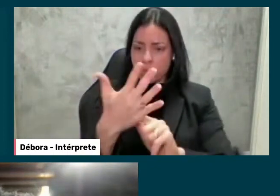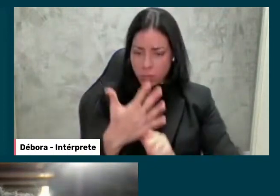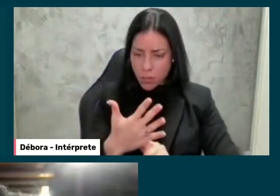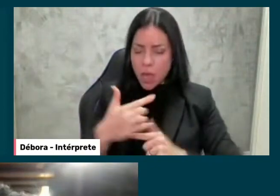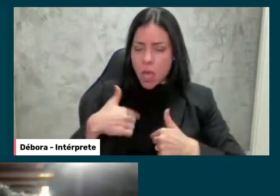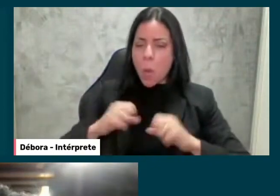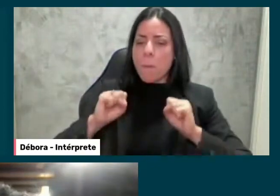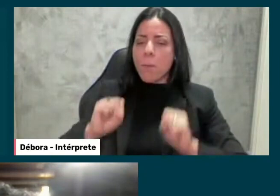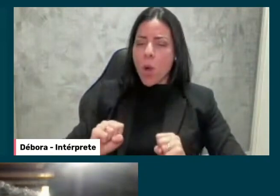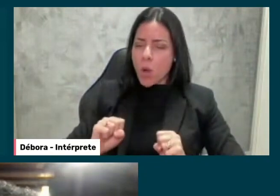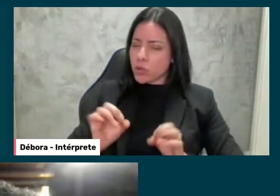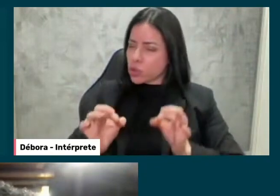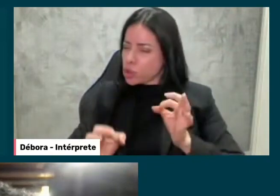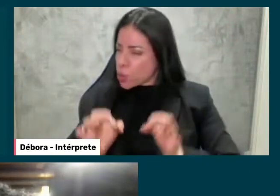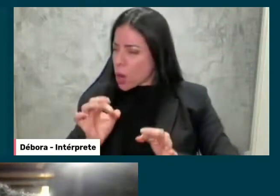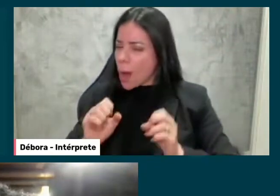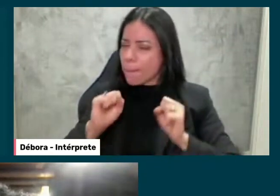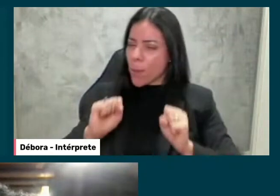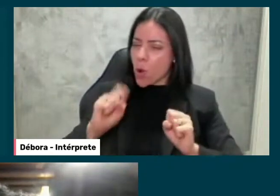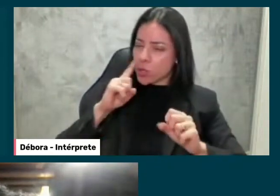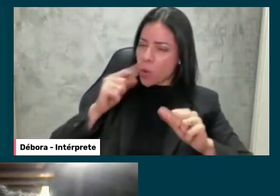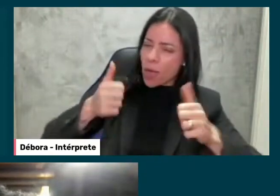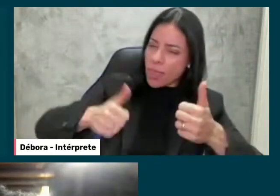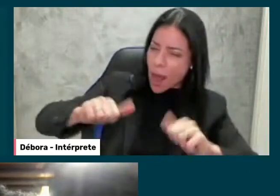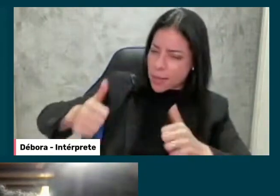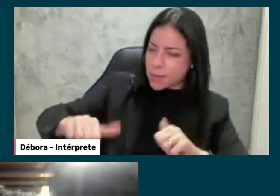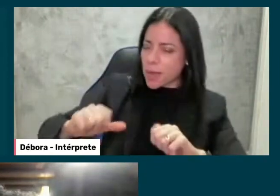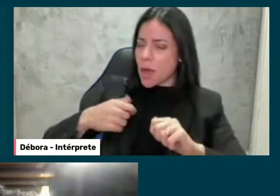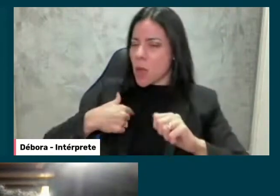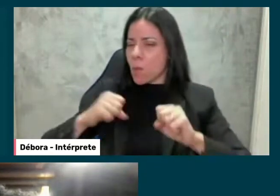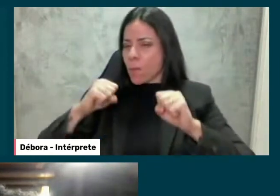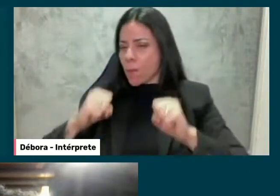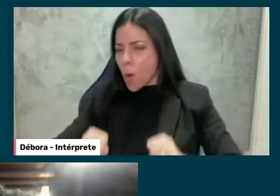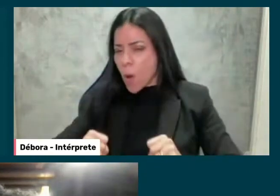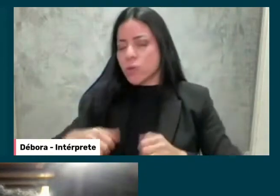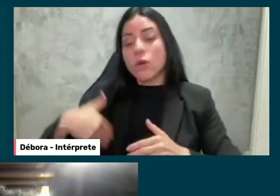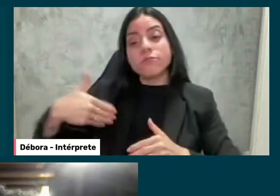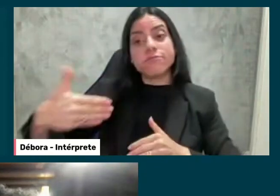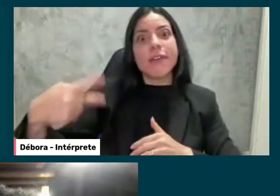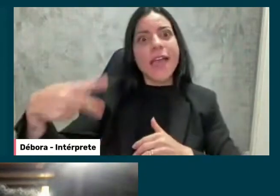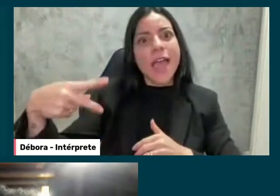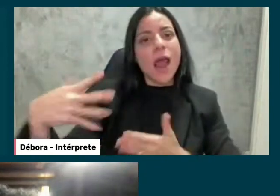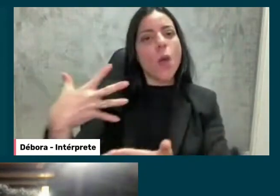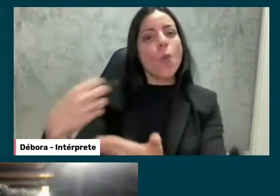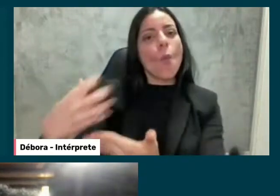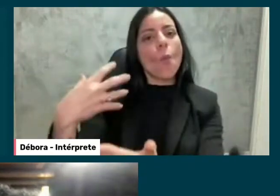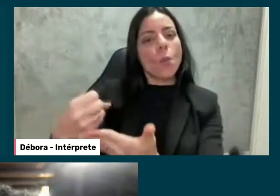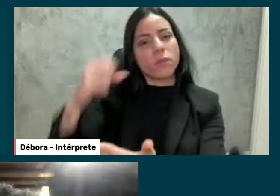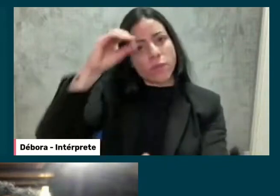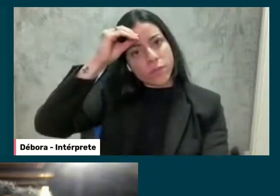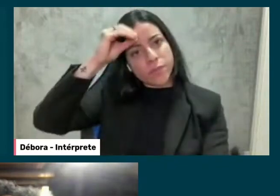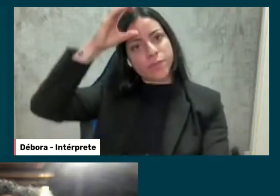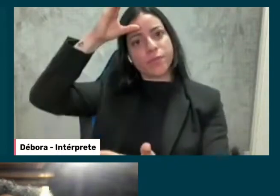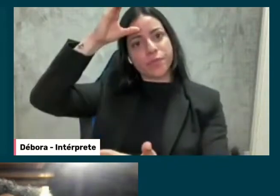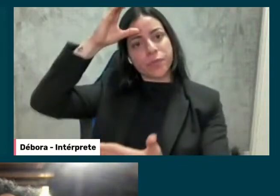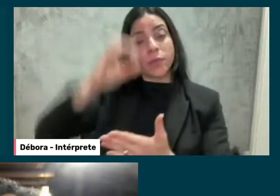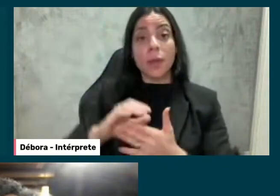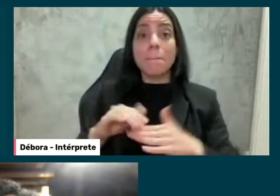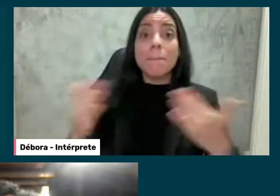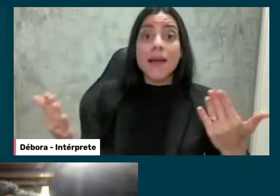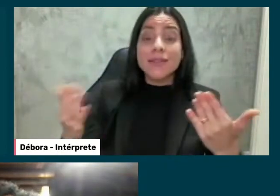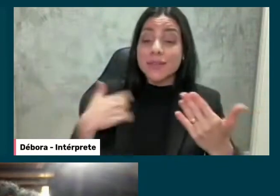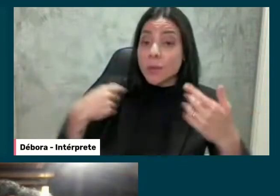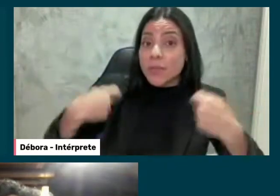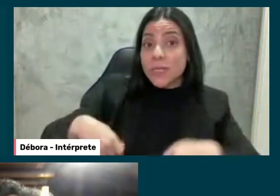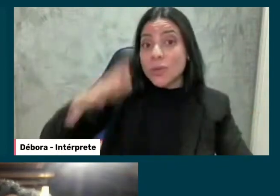Trocando em miúdos, a gente tem que saber o que pedir, né? Então, com ferramentas de IA generativa, surgiu também um novo canal de interação